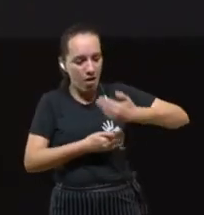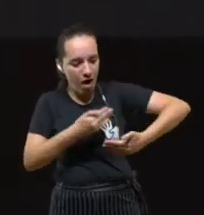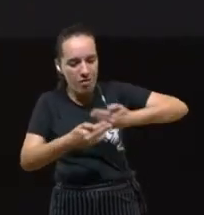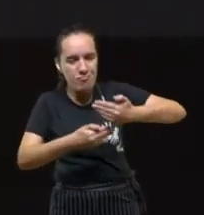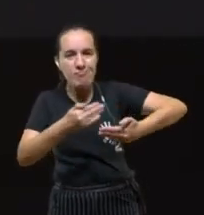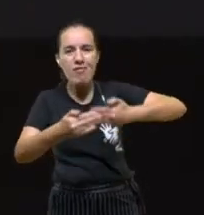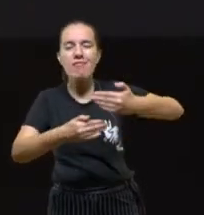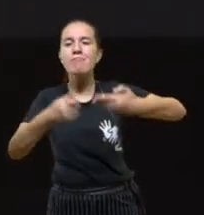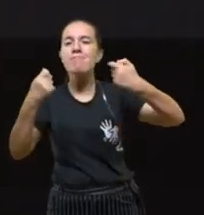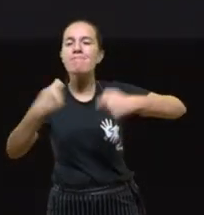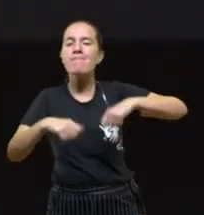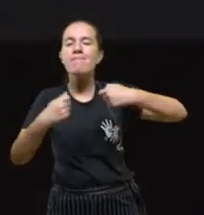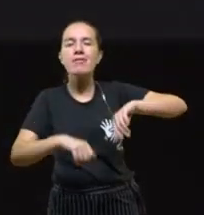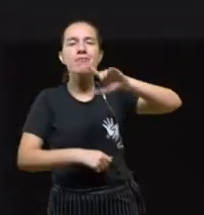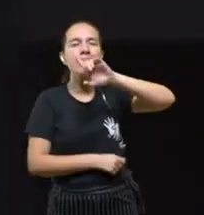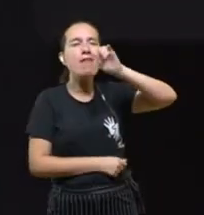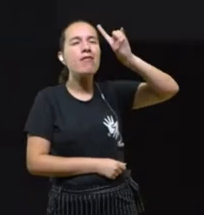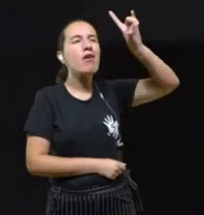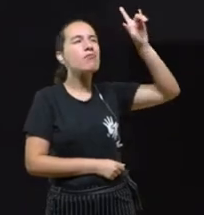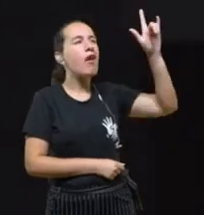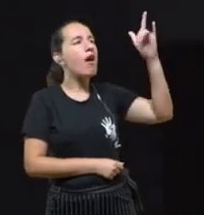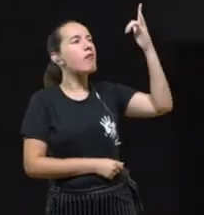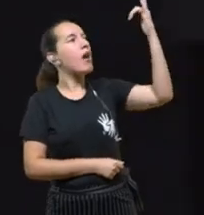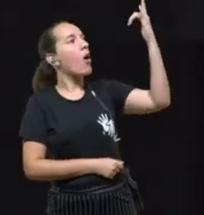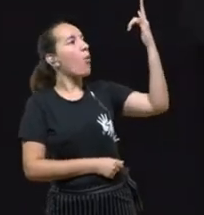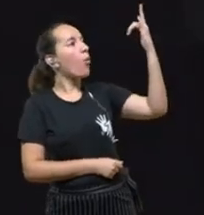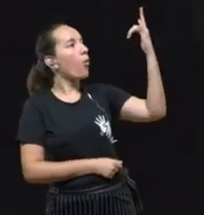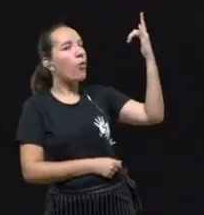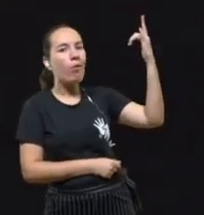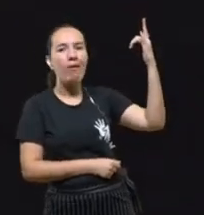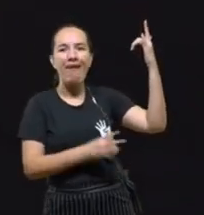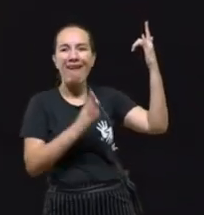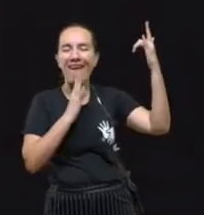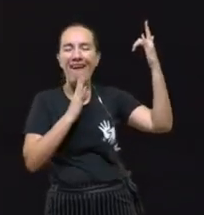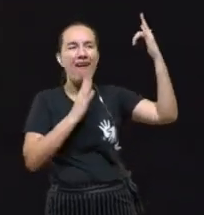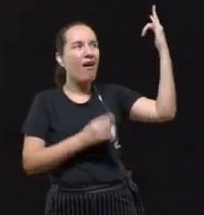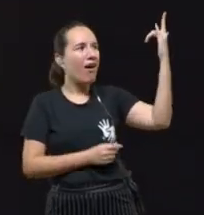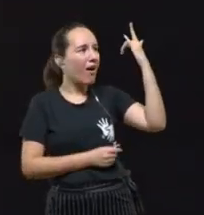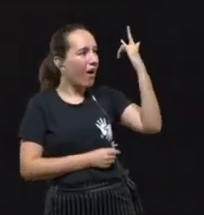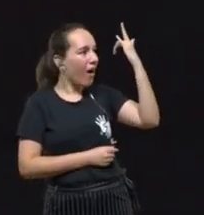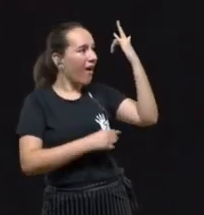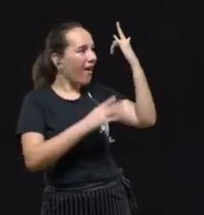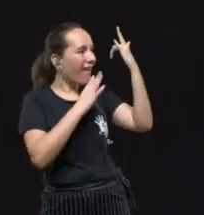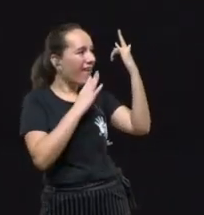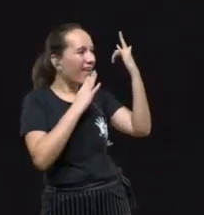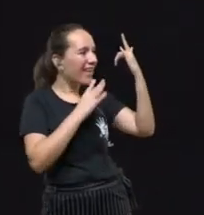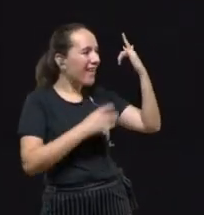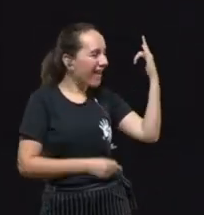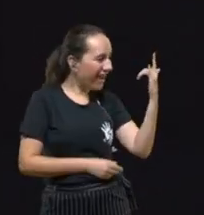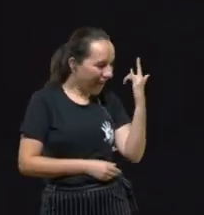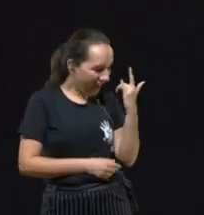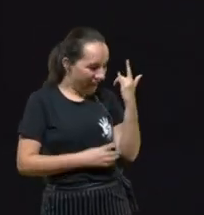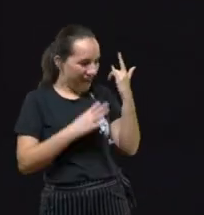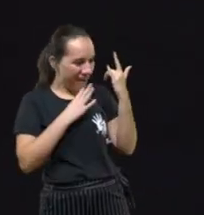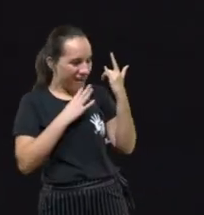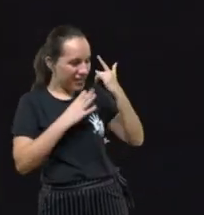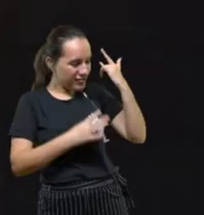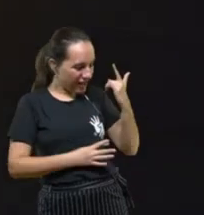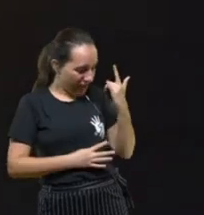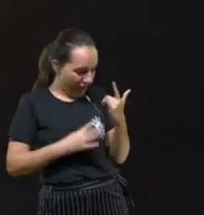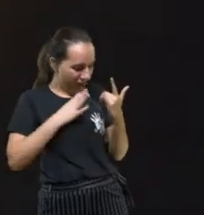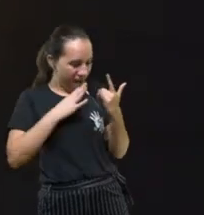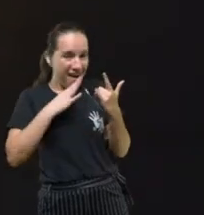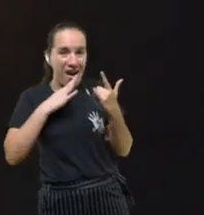tenho uma revelação do amor dEle para comigo. Então eu vou